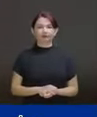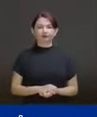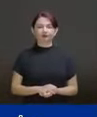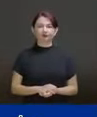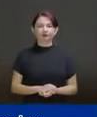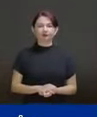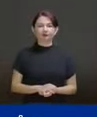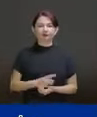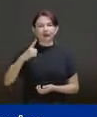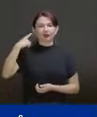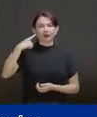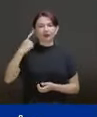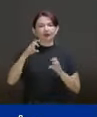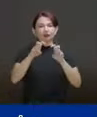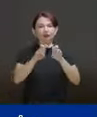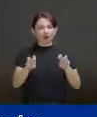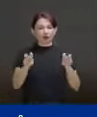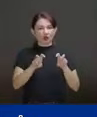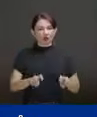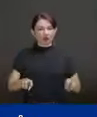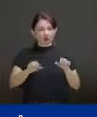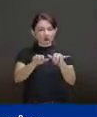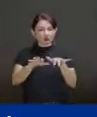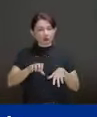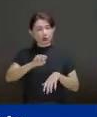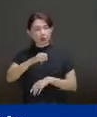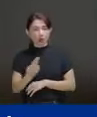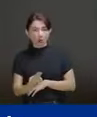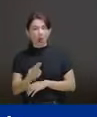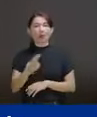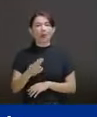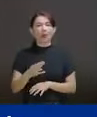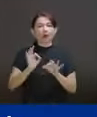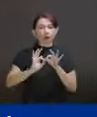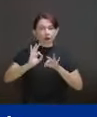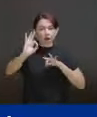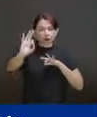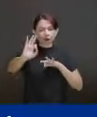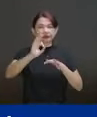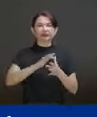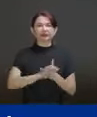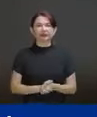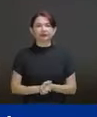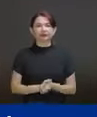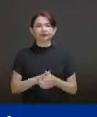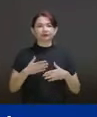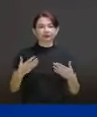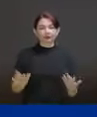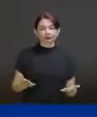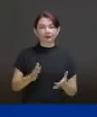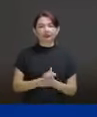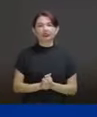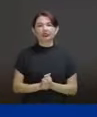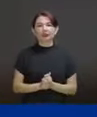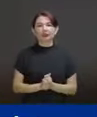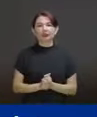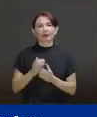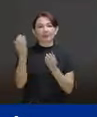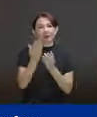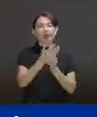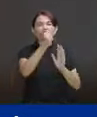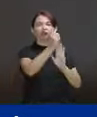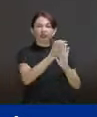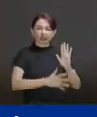aos ilustres advogados presentes em sessão ou que acompanham virtualmente. Aqui cuidam-se os autos de embargo